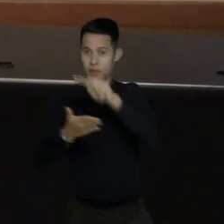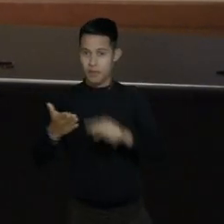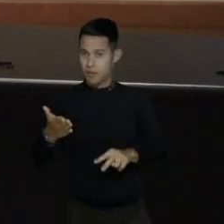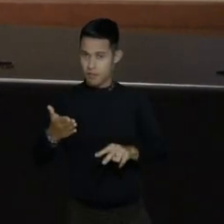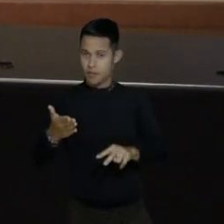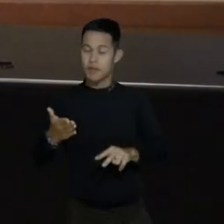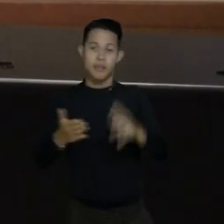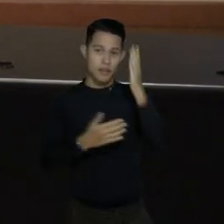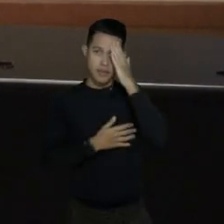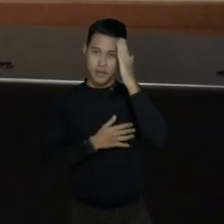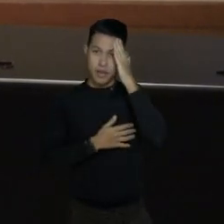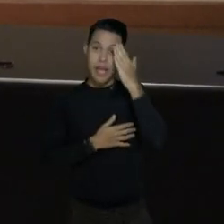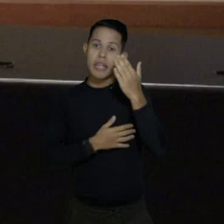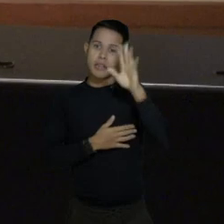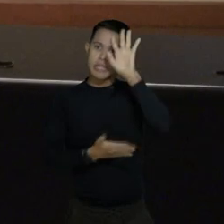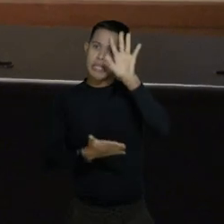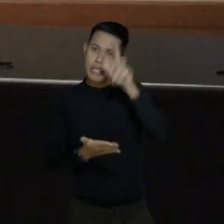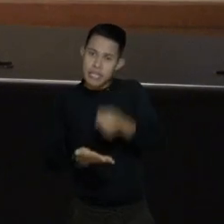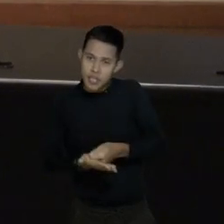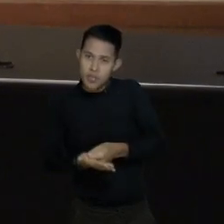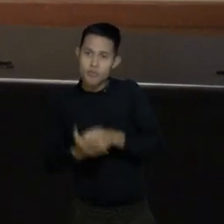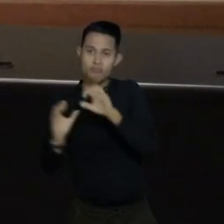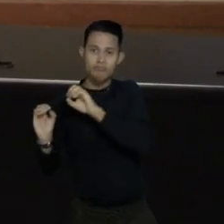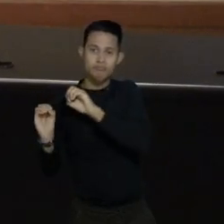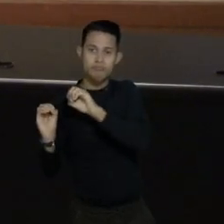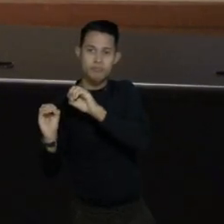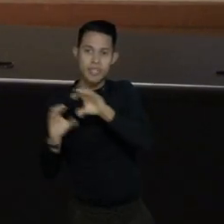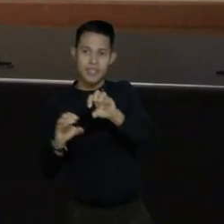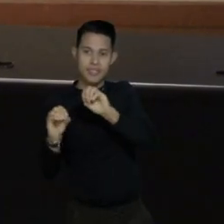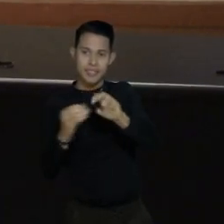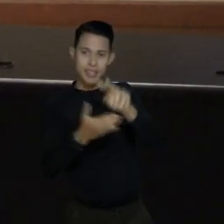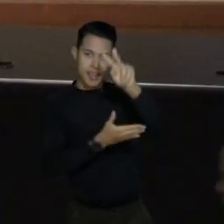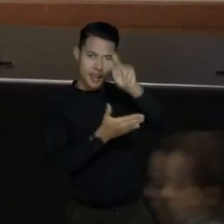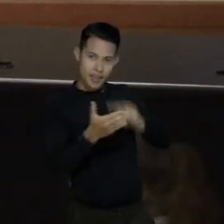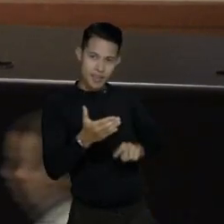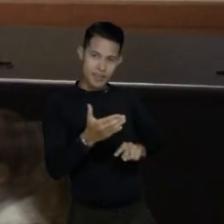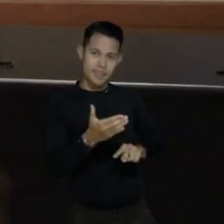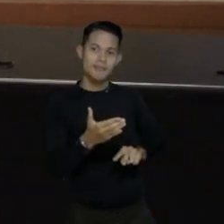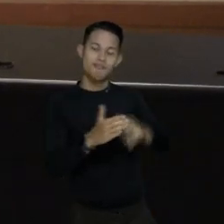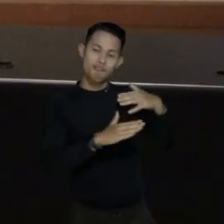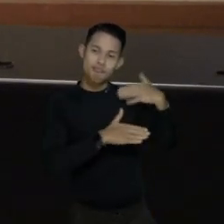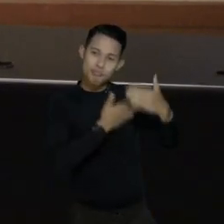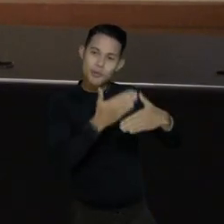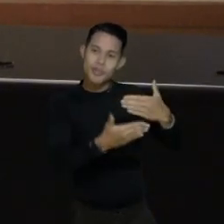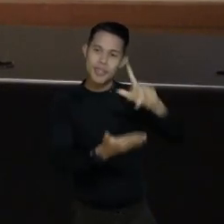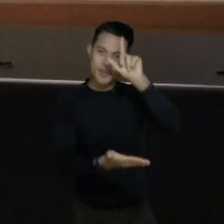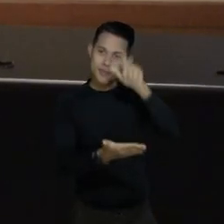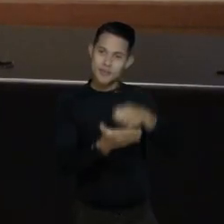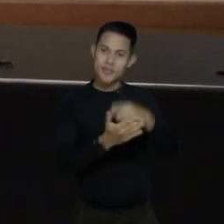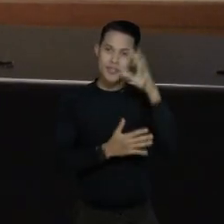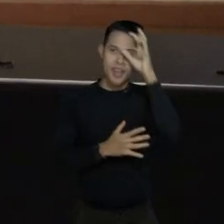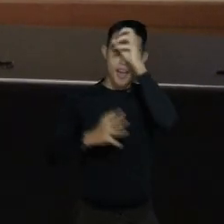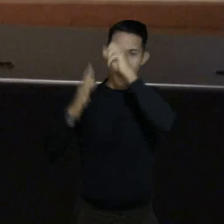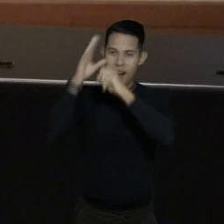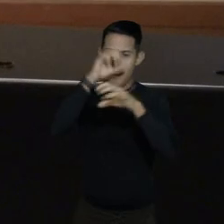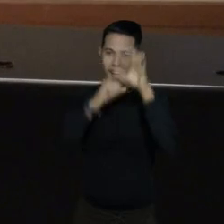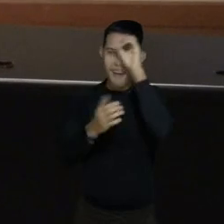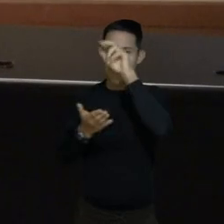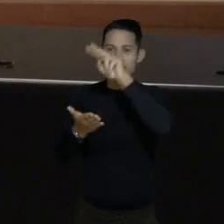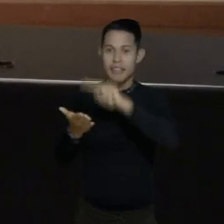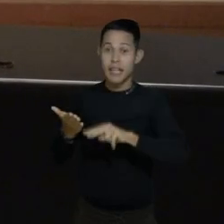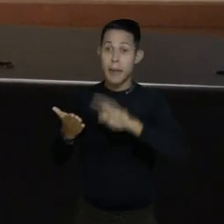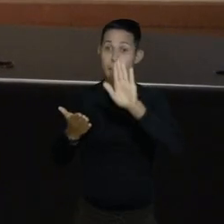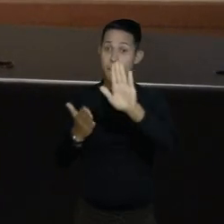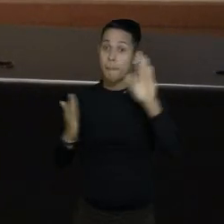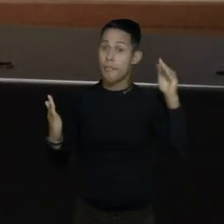ensiná-lo a ler e o ajudou nesse processo quando ele decidiu que ele ia aprender a ler mas até chegar lá o que